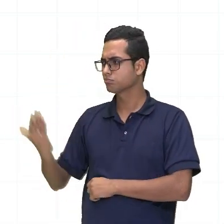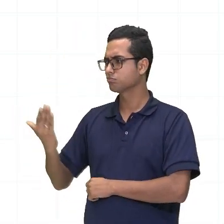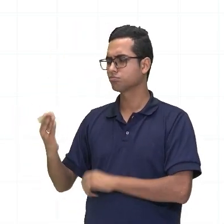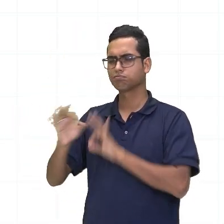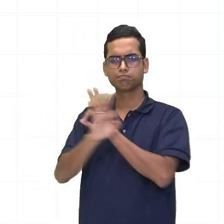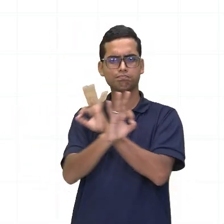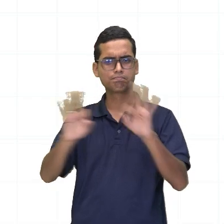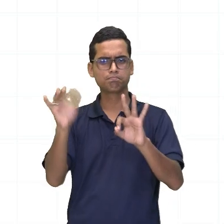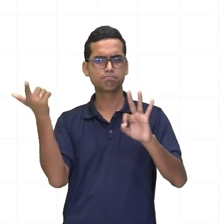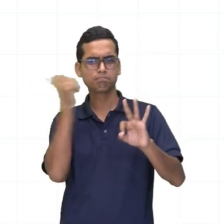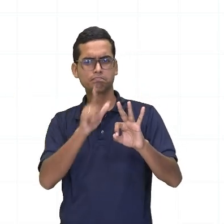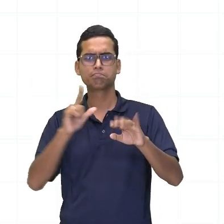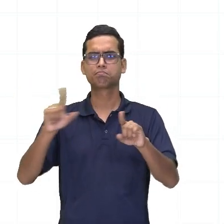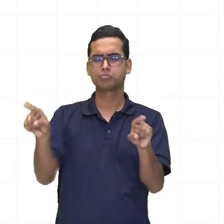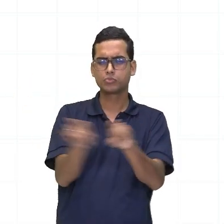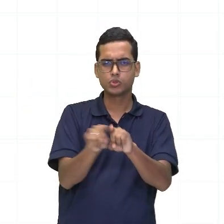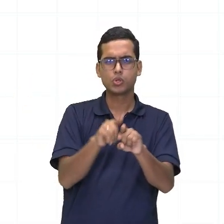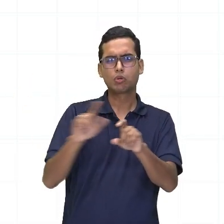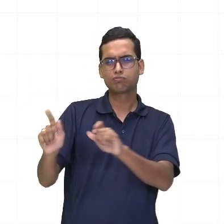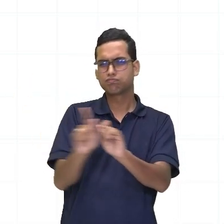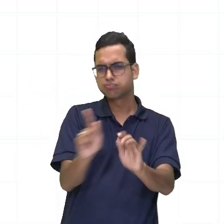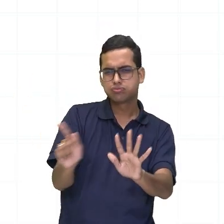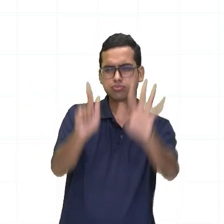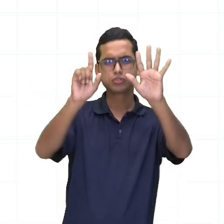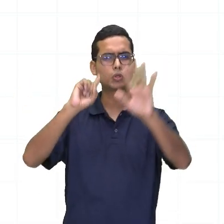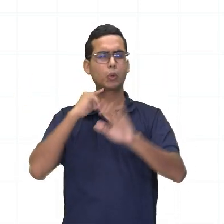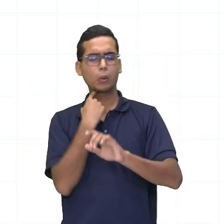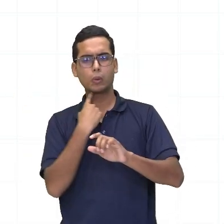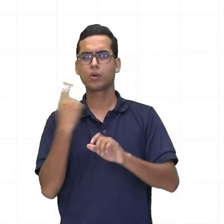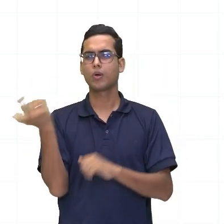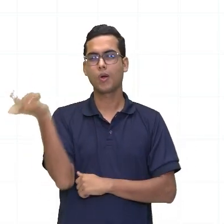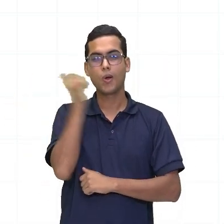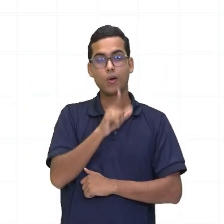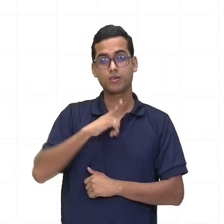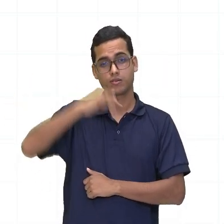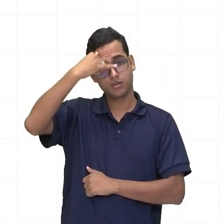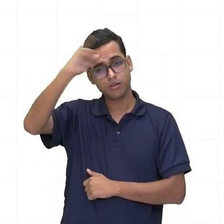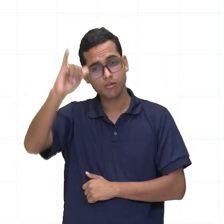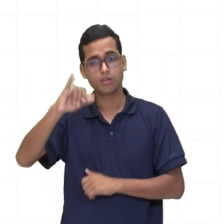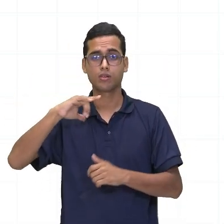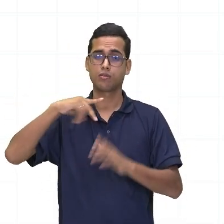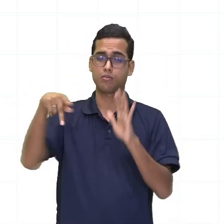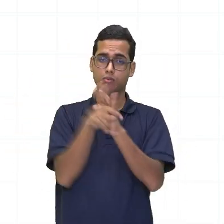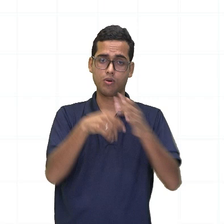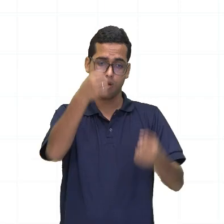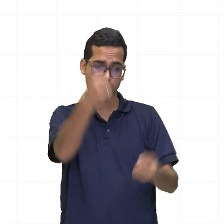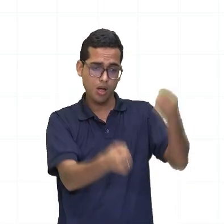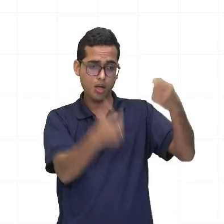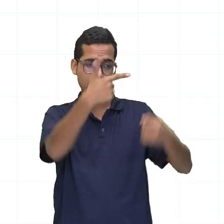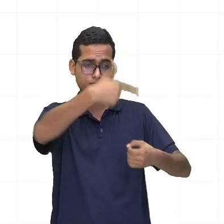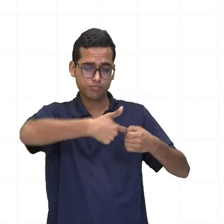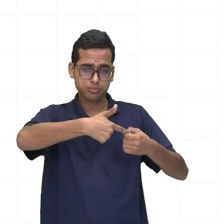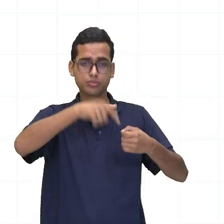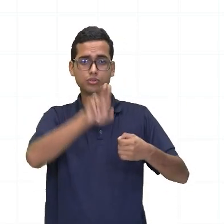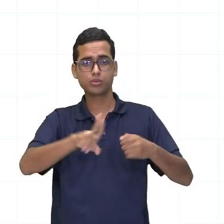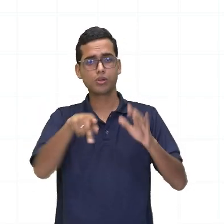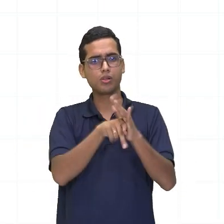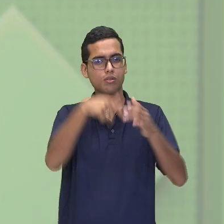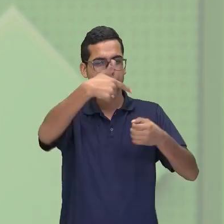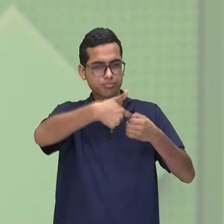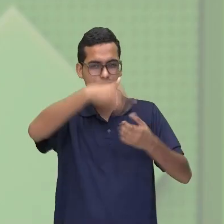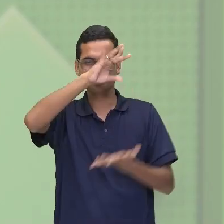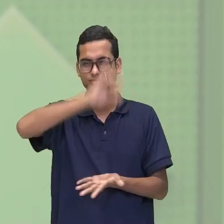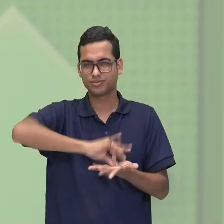solução para eliminar aqueles gases poluentes que são emitidos por carros que têm motores de combustão,